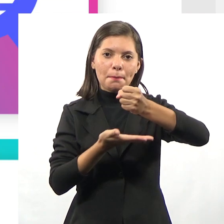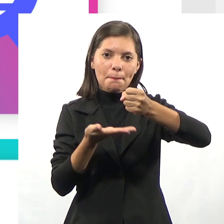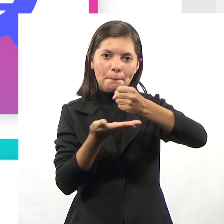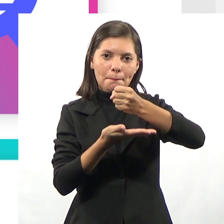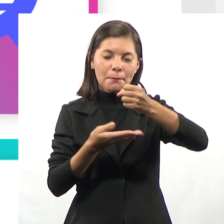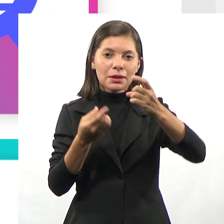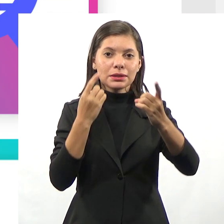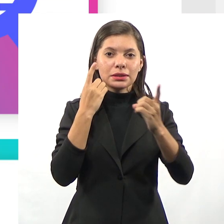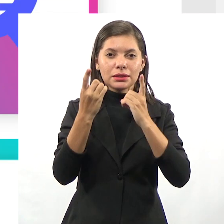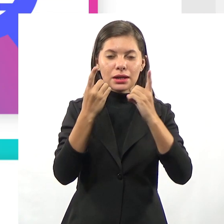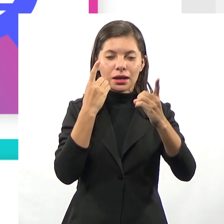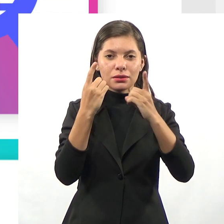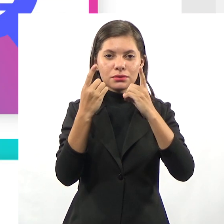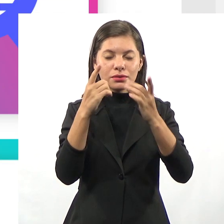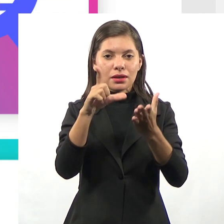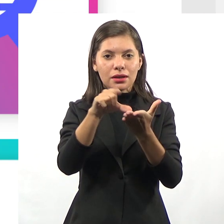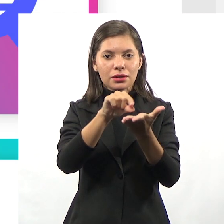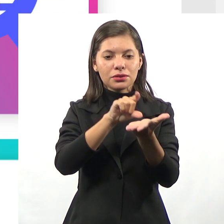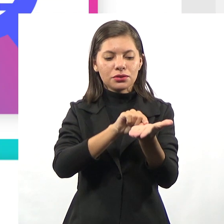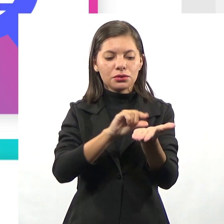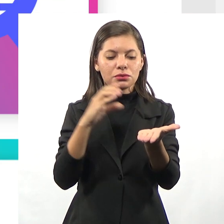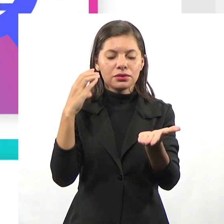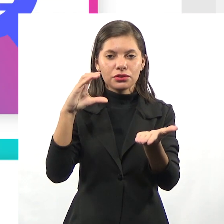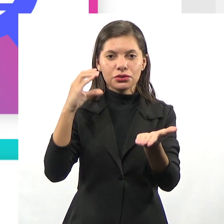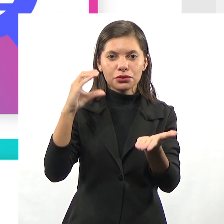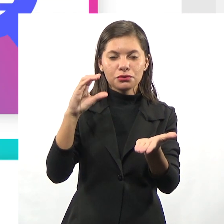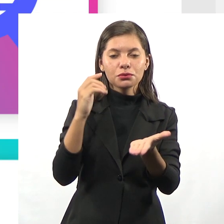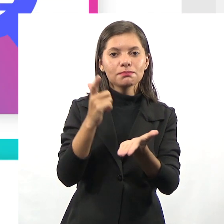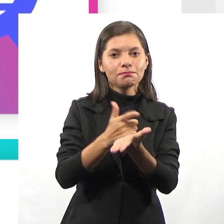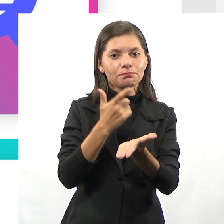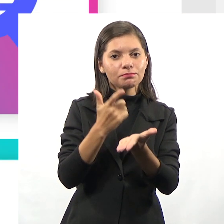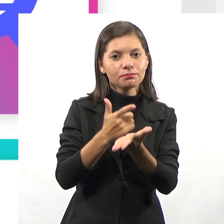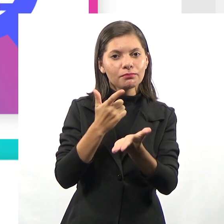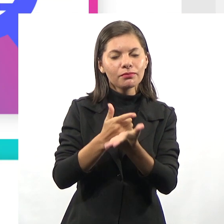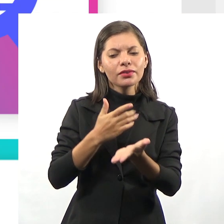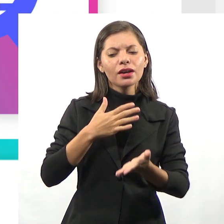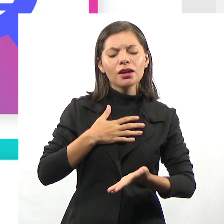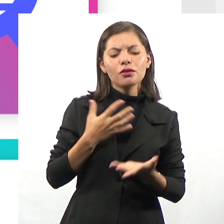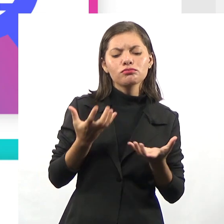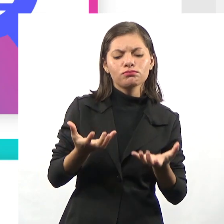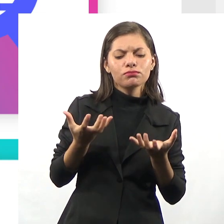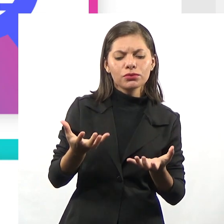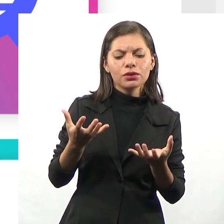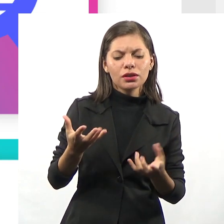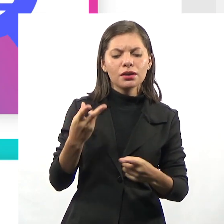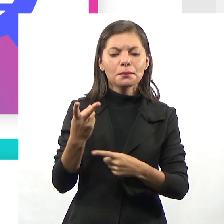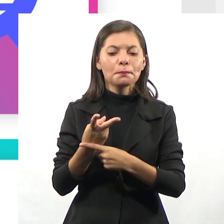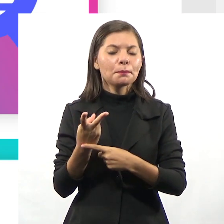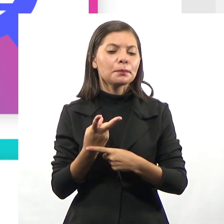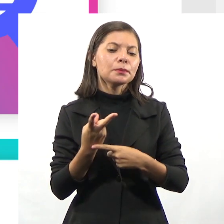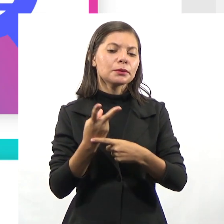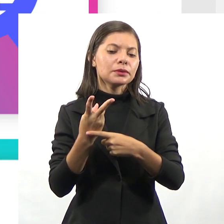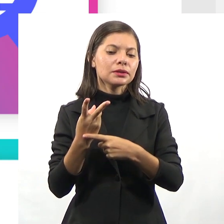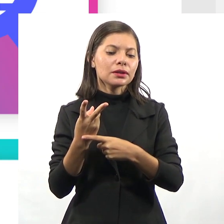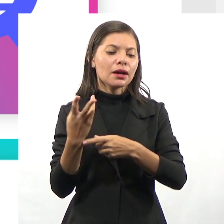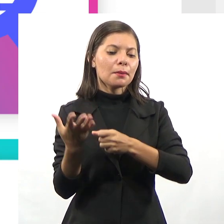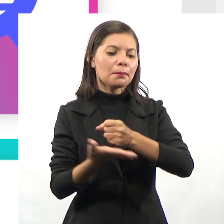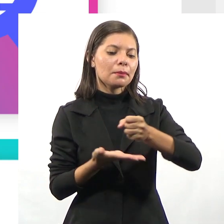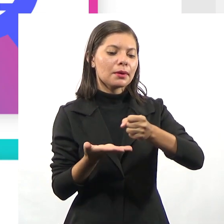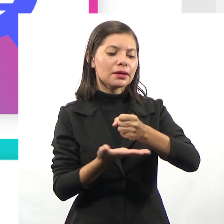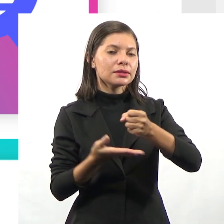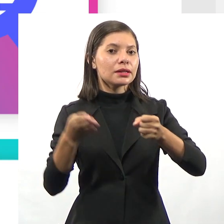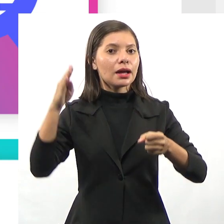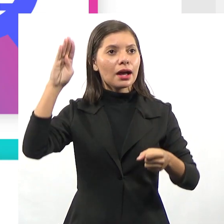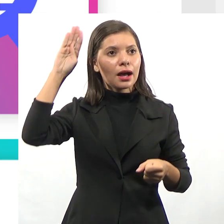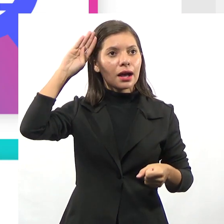para consulta são artigos científicos e livros. Então, se eu quero buscar uma informação com uma base mais